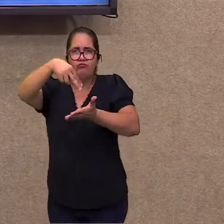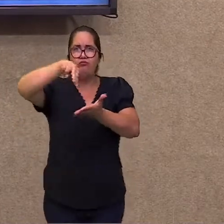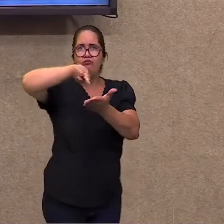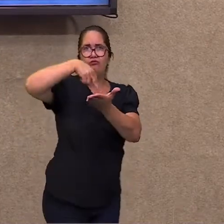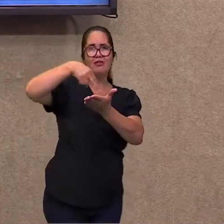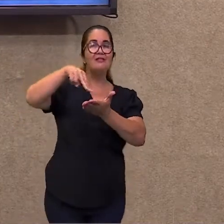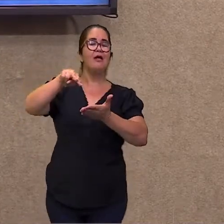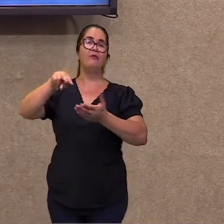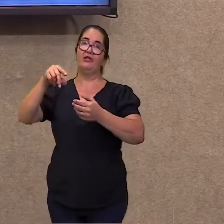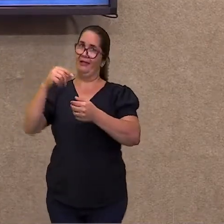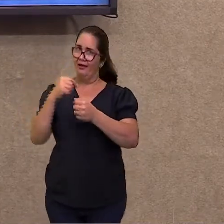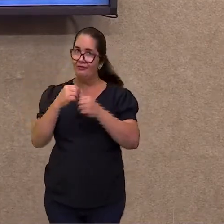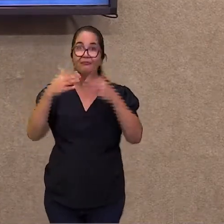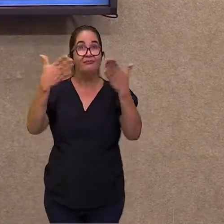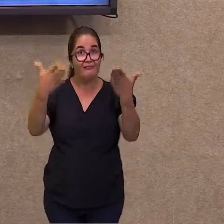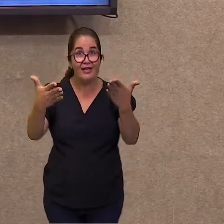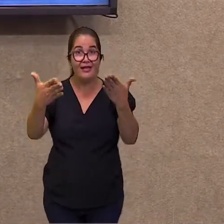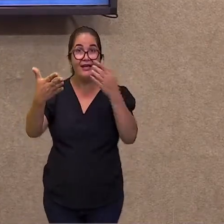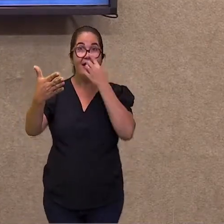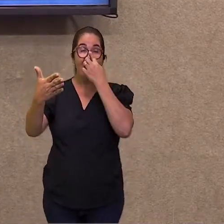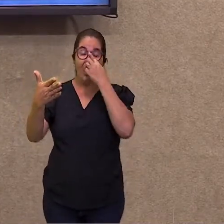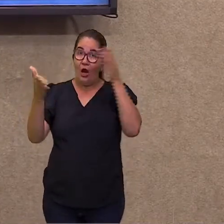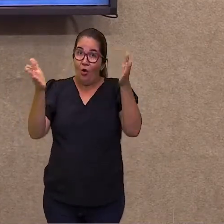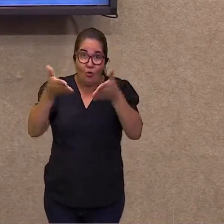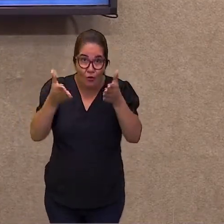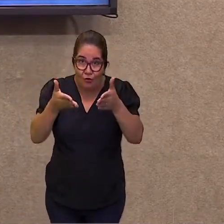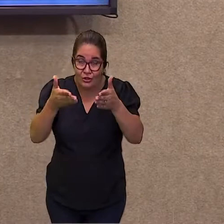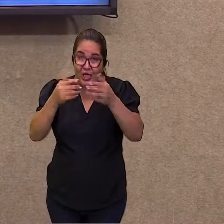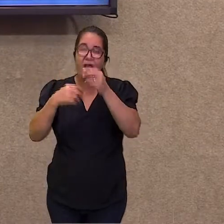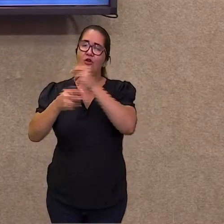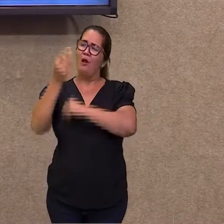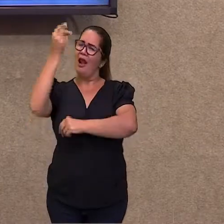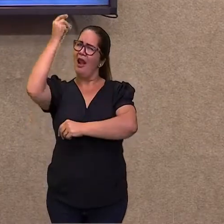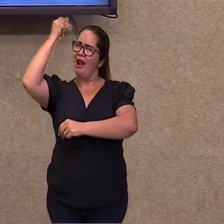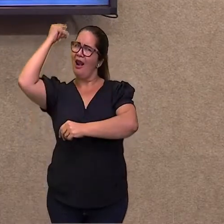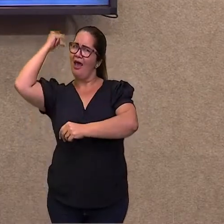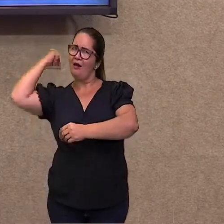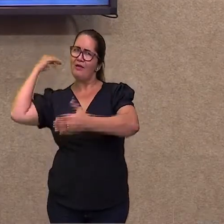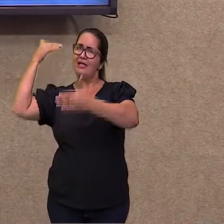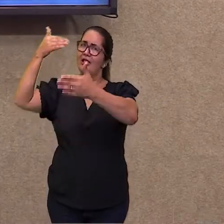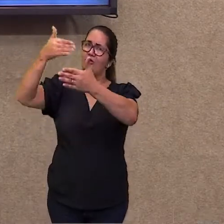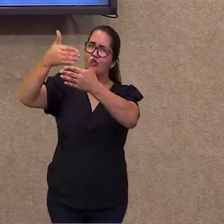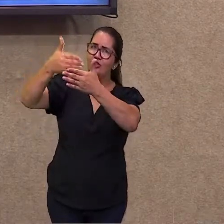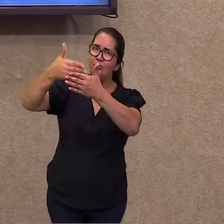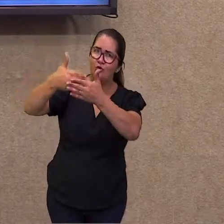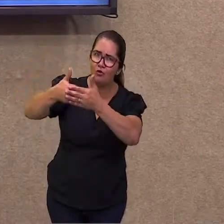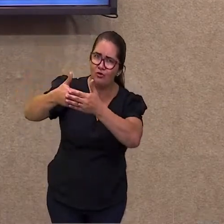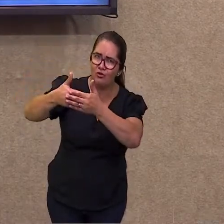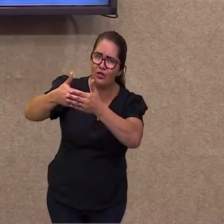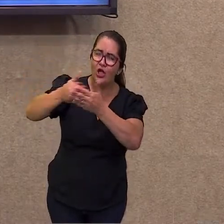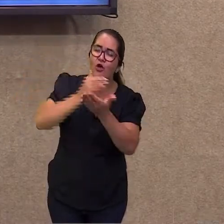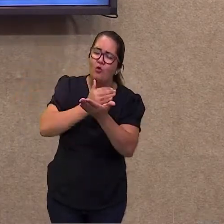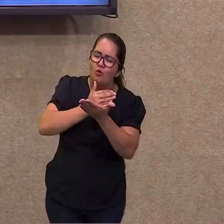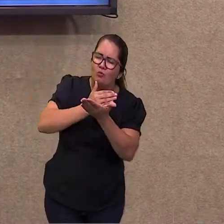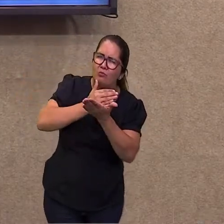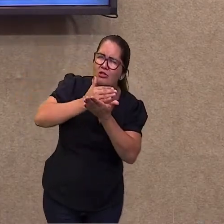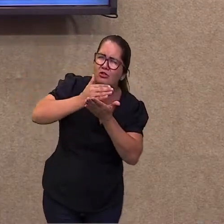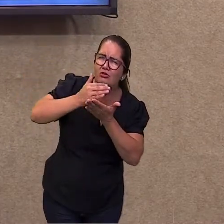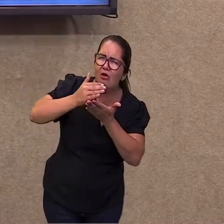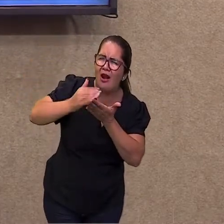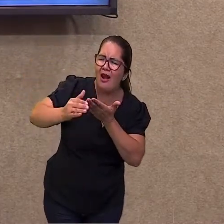falando de tempos remotos, né? Não é igual hoje, que nós temos aí ao nosso acesso à música que quisermos, para poder fazermos